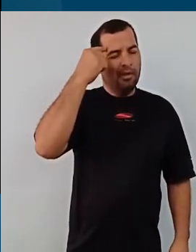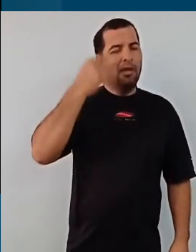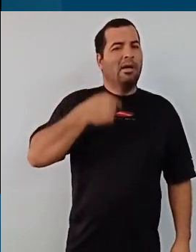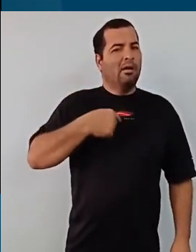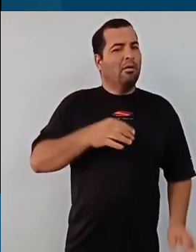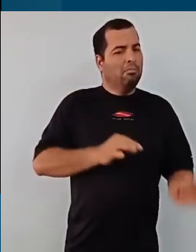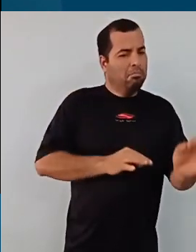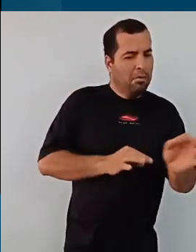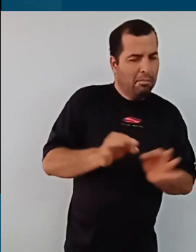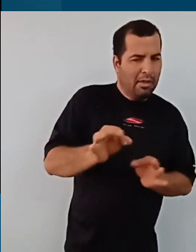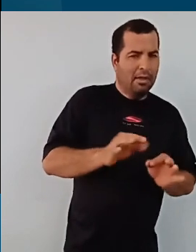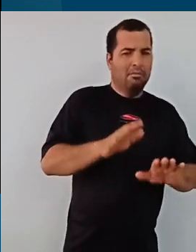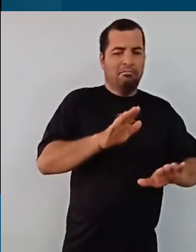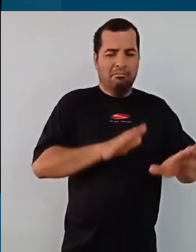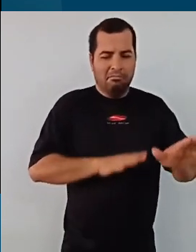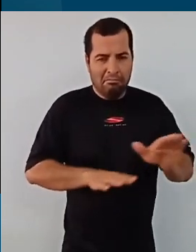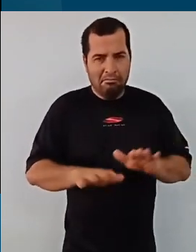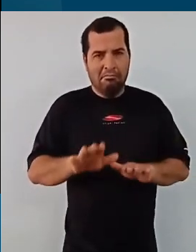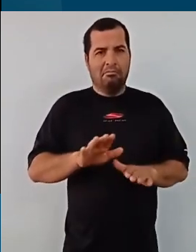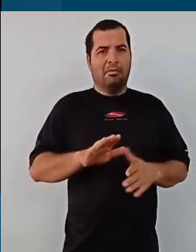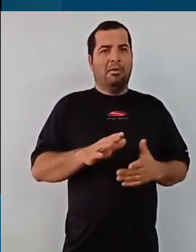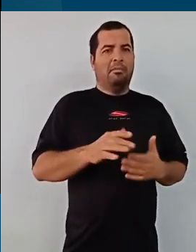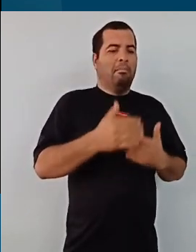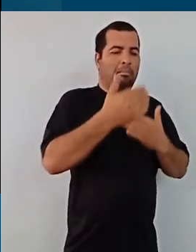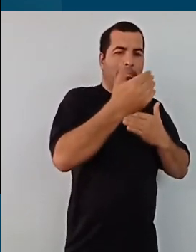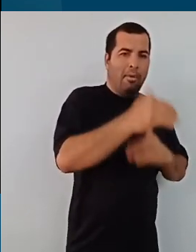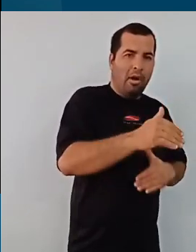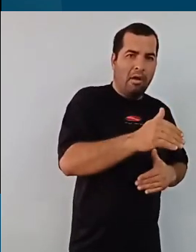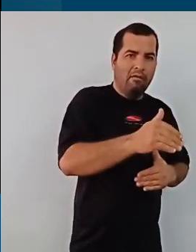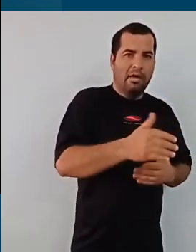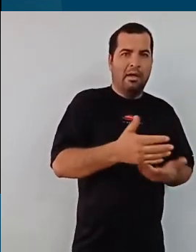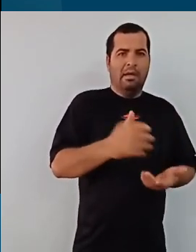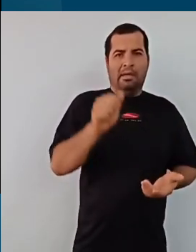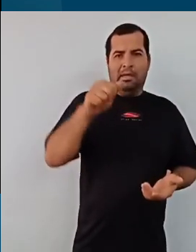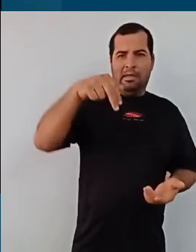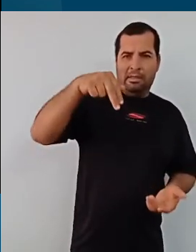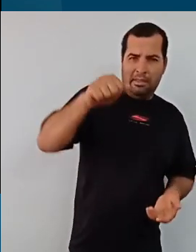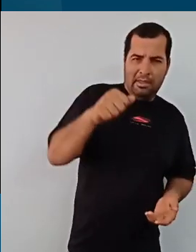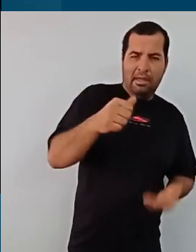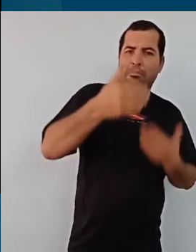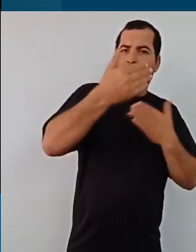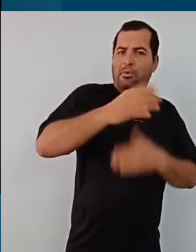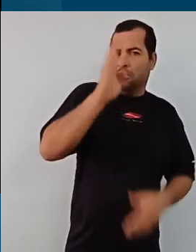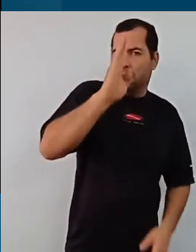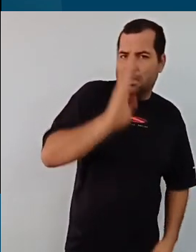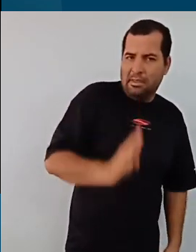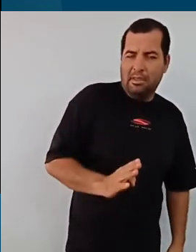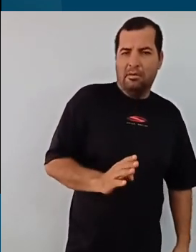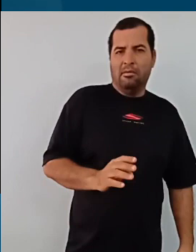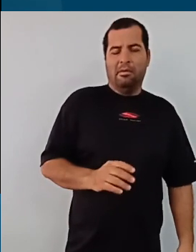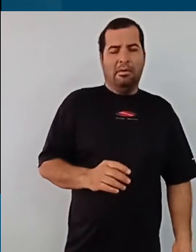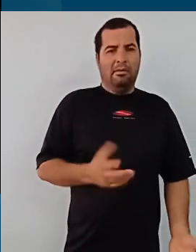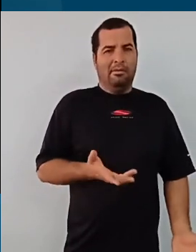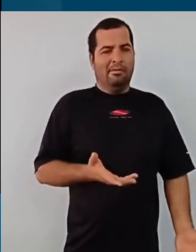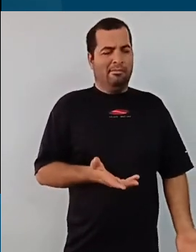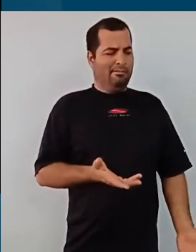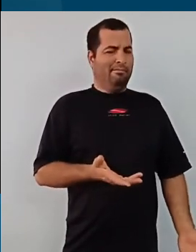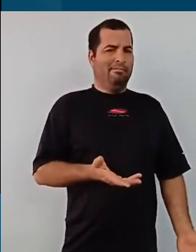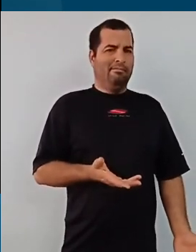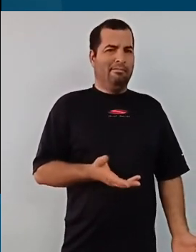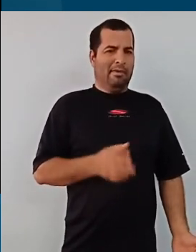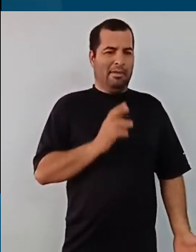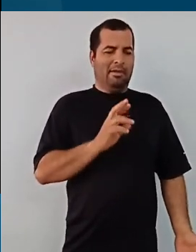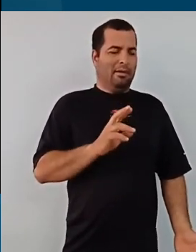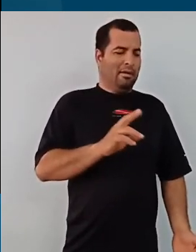para o Enem, eu vou preparar para a Prova Brasil, eu vou preparar para a ANA, de alfabetização, o resultado não